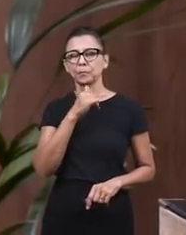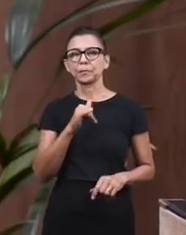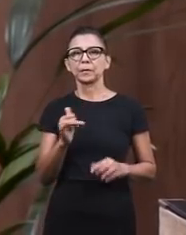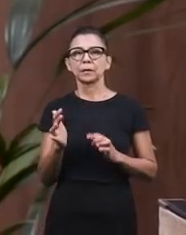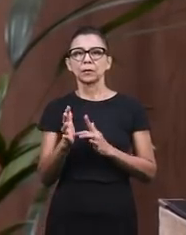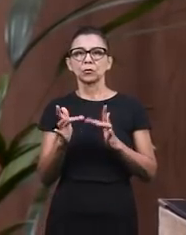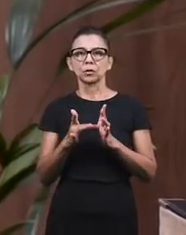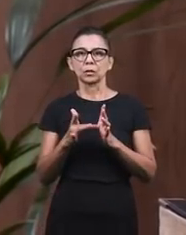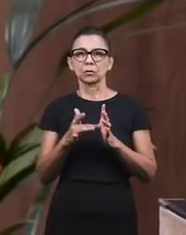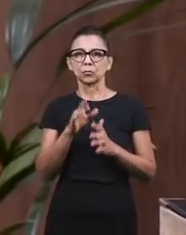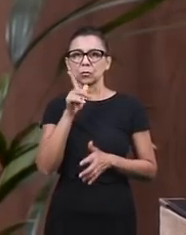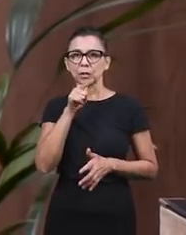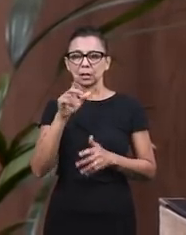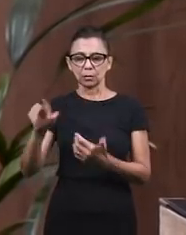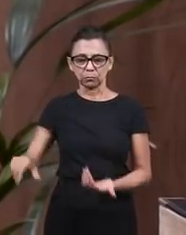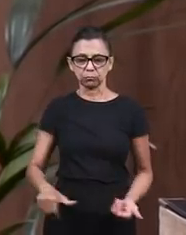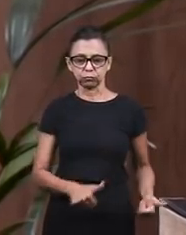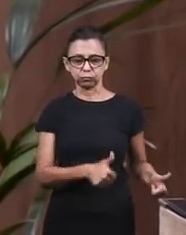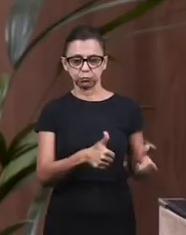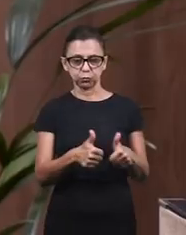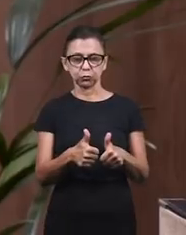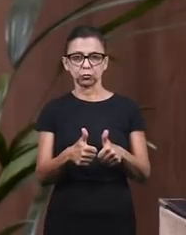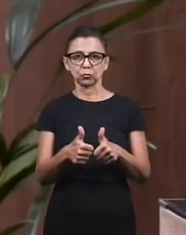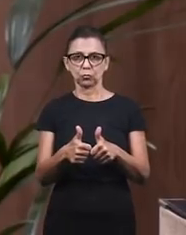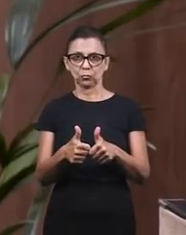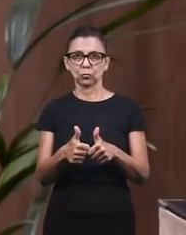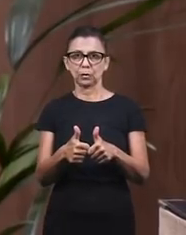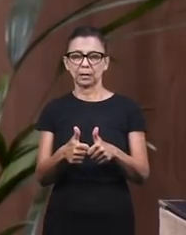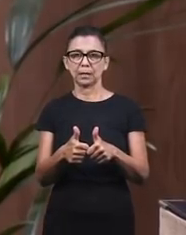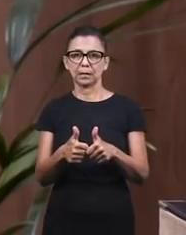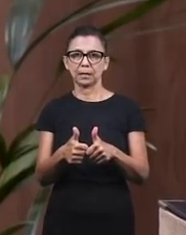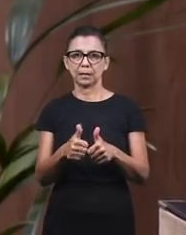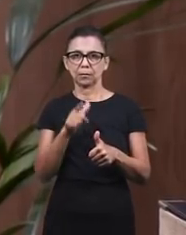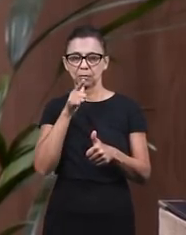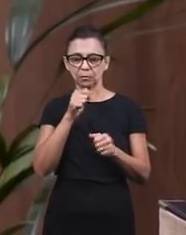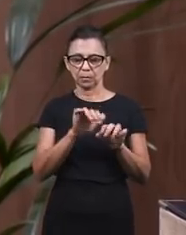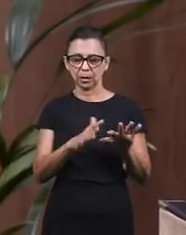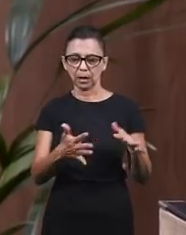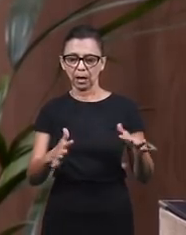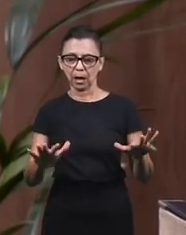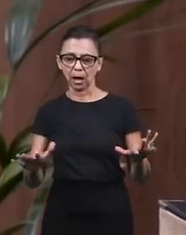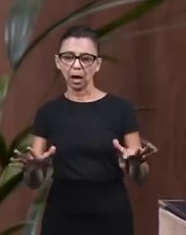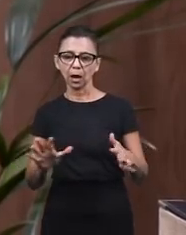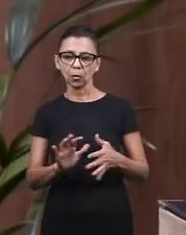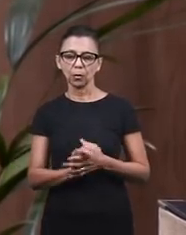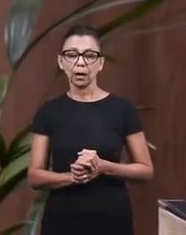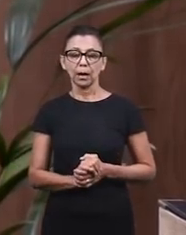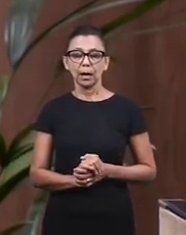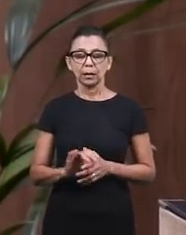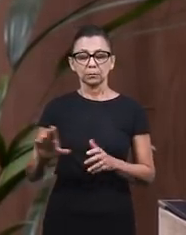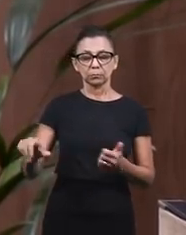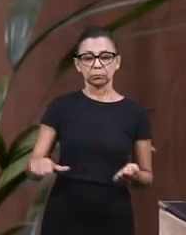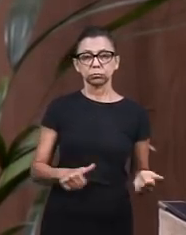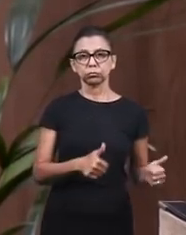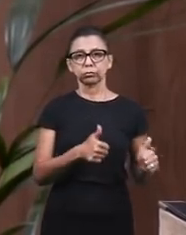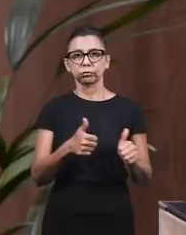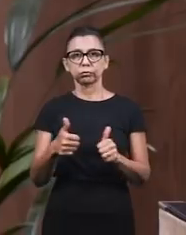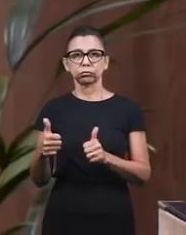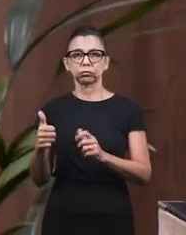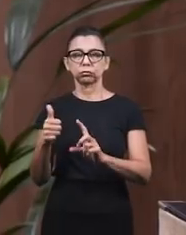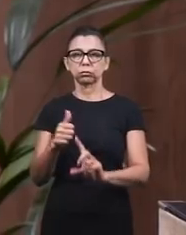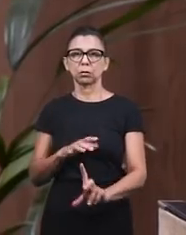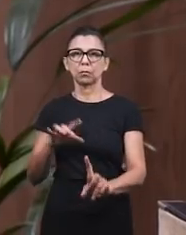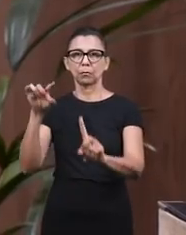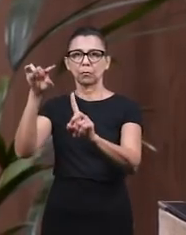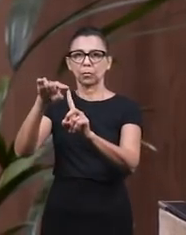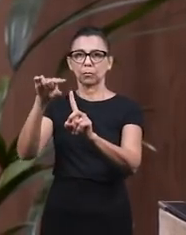sobre ele na forma de pomba, na forma corpórea de pomba. E alguém pode até dizer, é só um símbolo, mas ele não